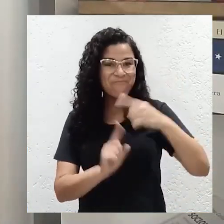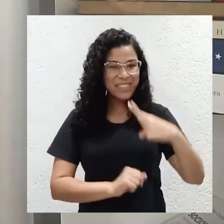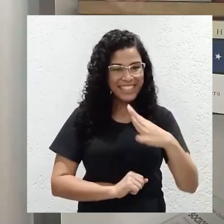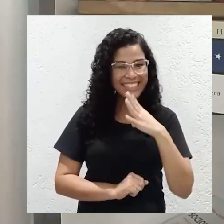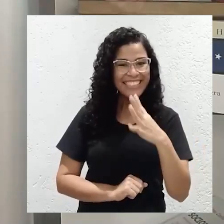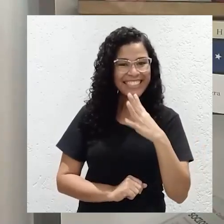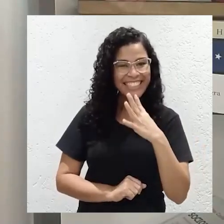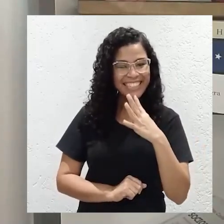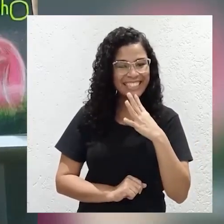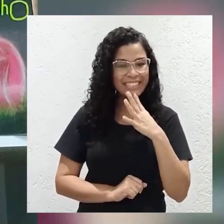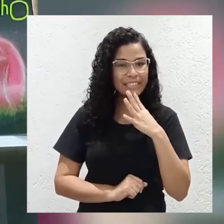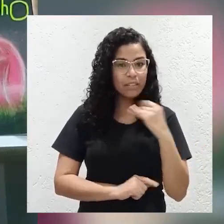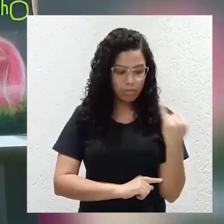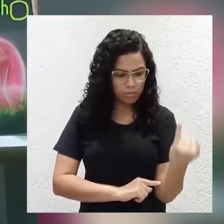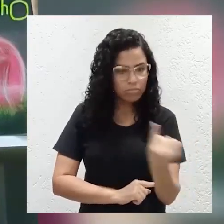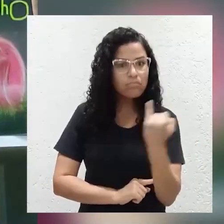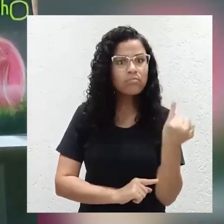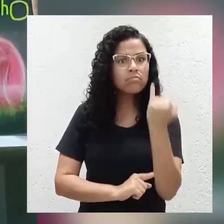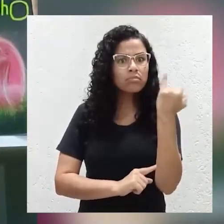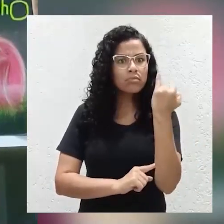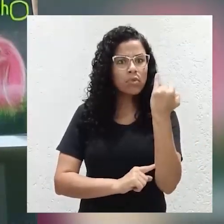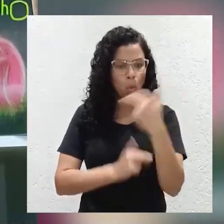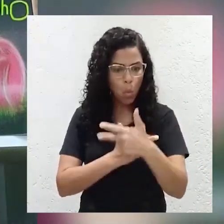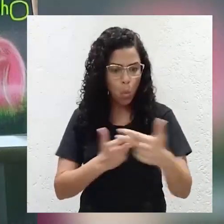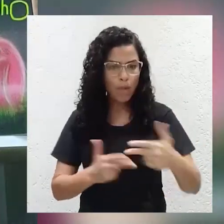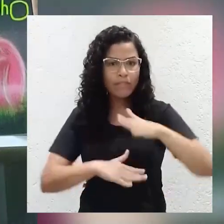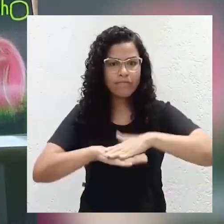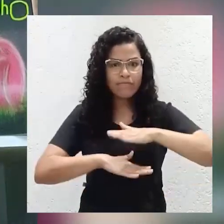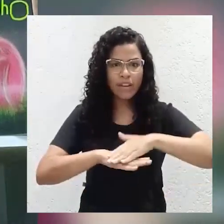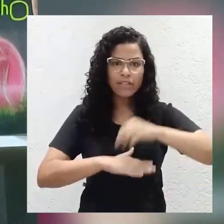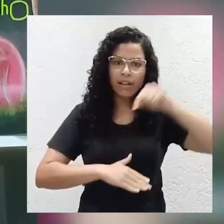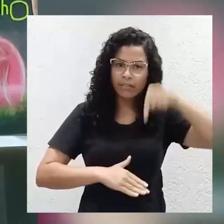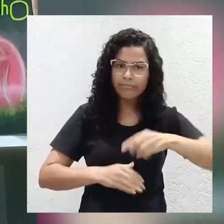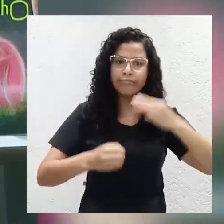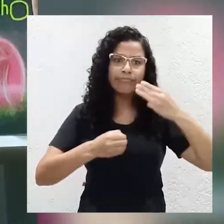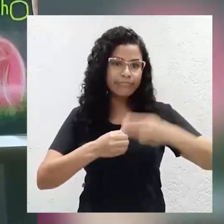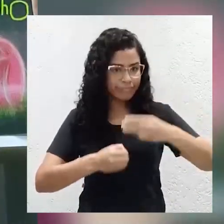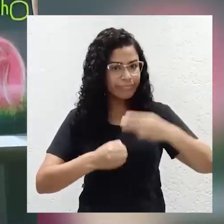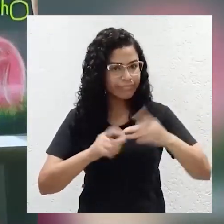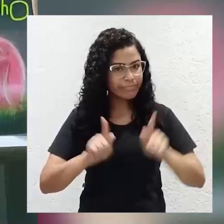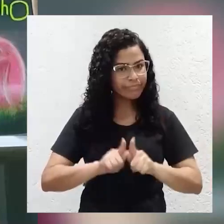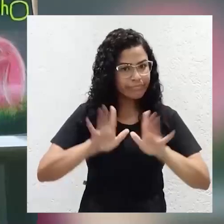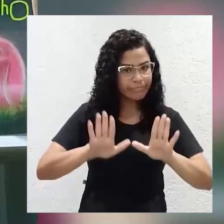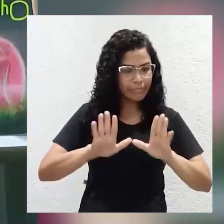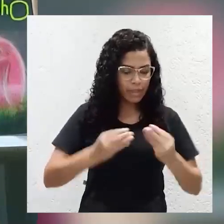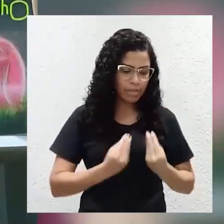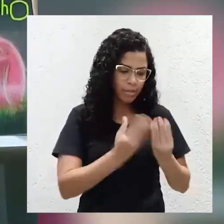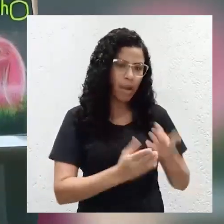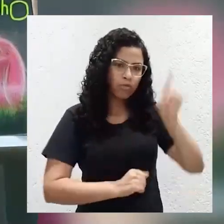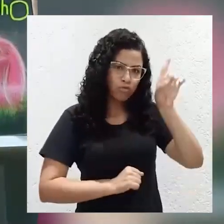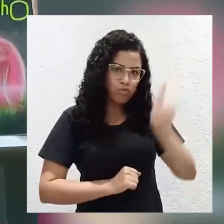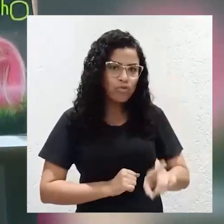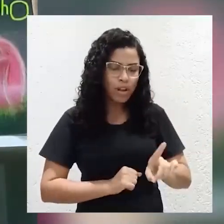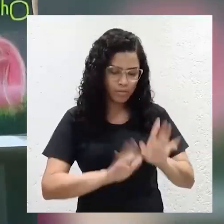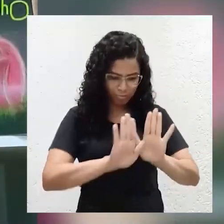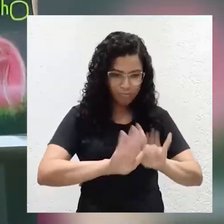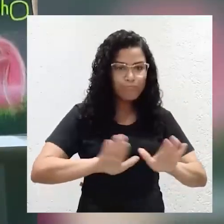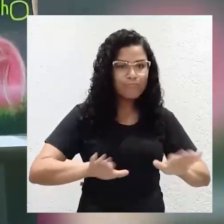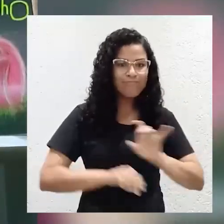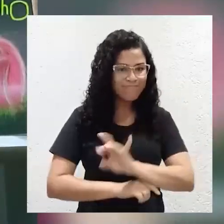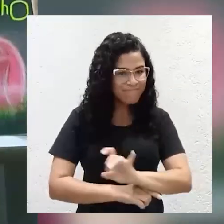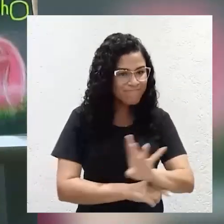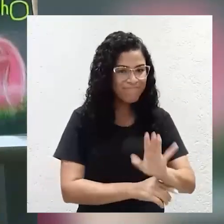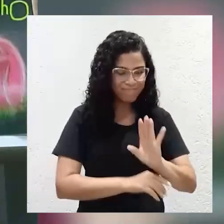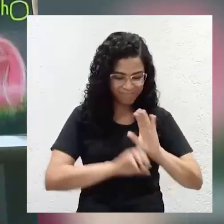multiplicação do conhecimento. É uma das importantes ações realizadas pela rede para garantir o direito das